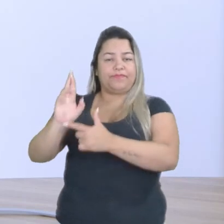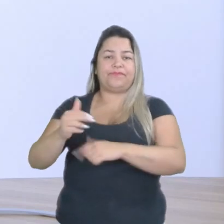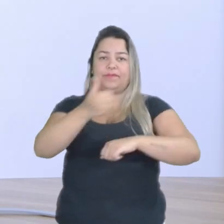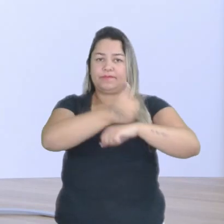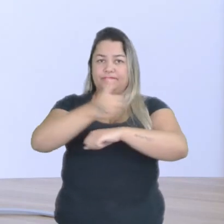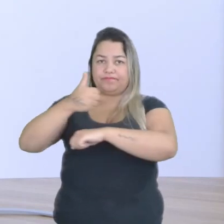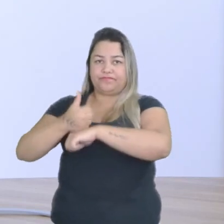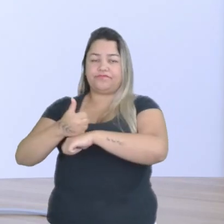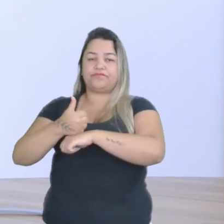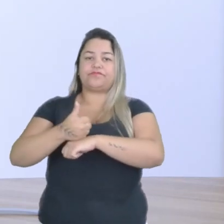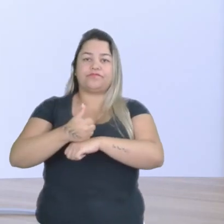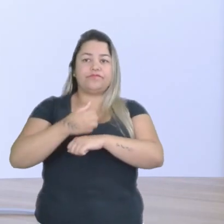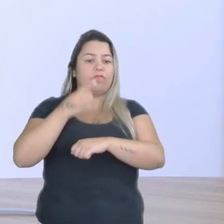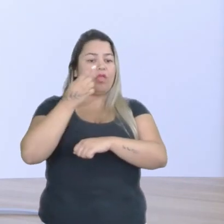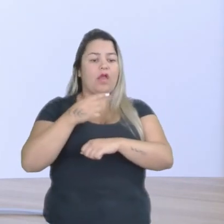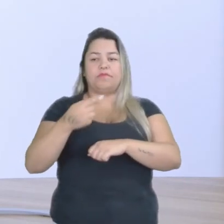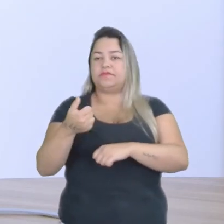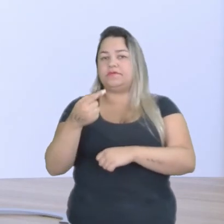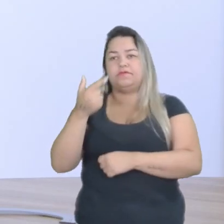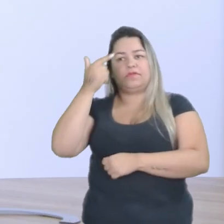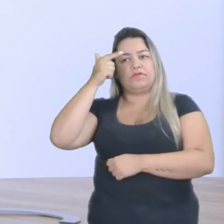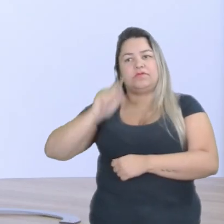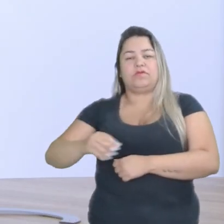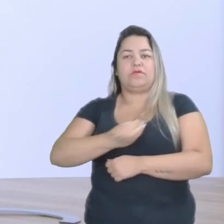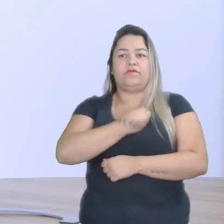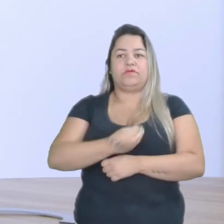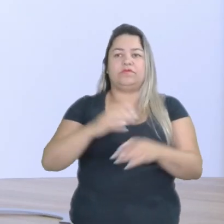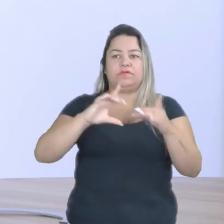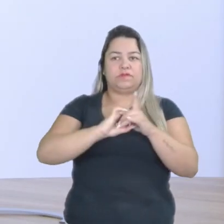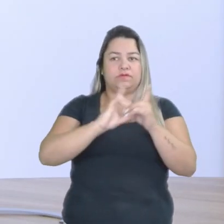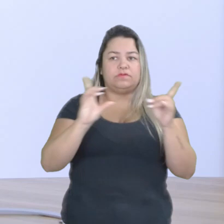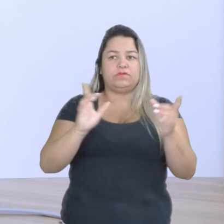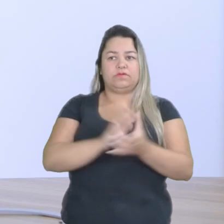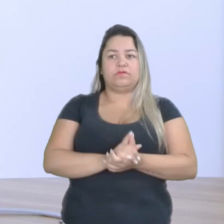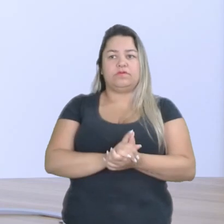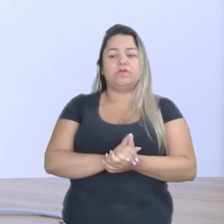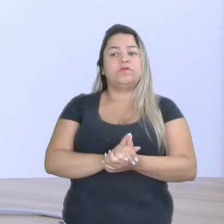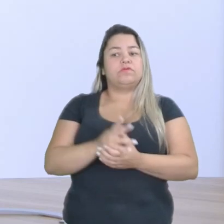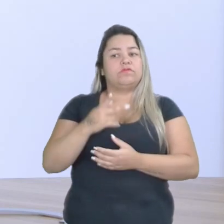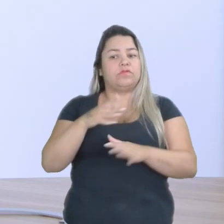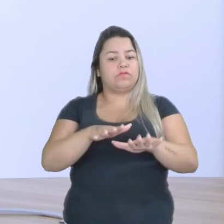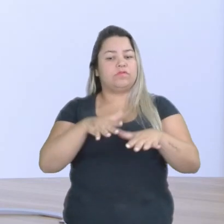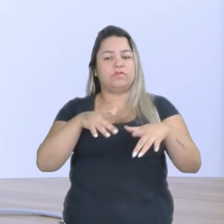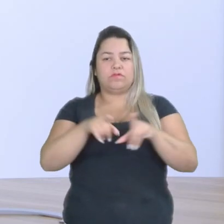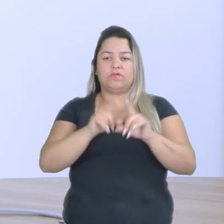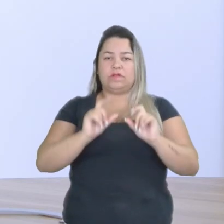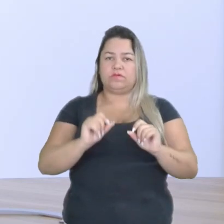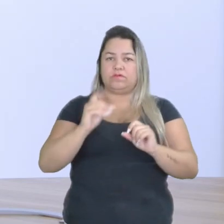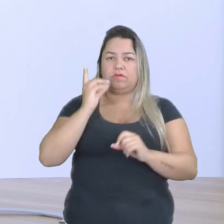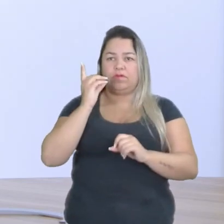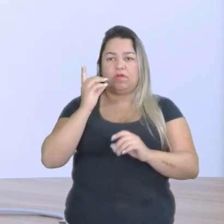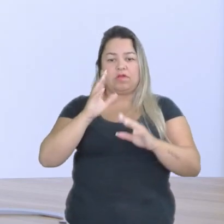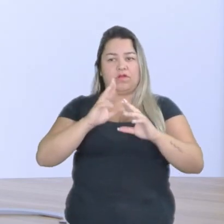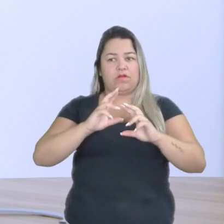de poder, nos parlamentos, for a minoria, a gente não vai conseguir viver democracia plena. Quando a gente lança o Manifesto Quilombo no parlamento, a gente